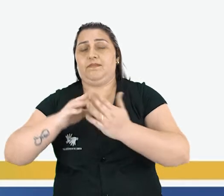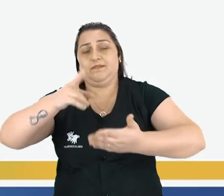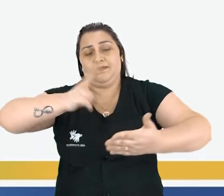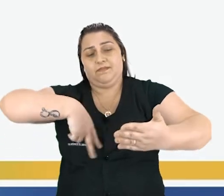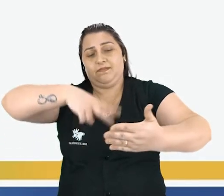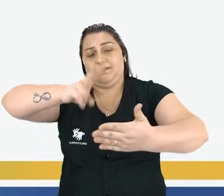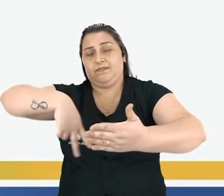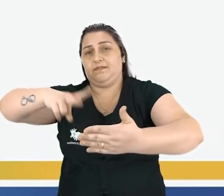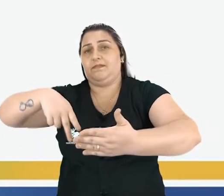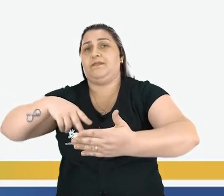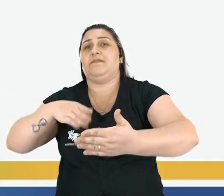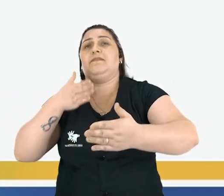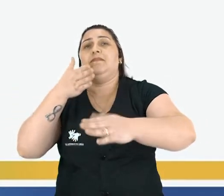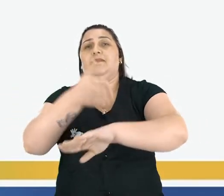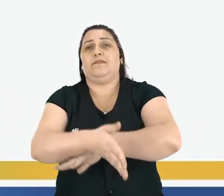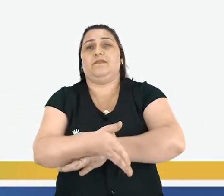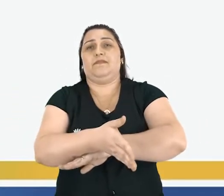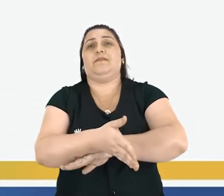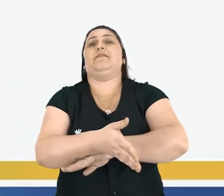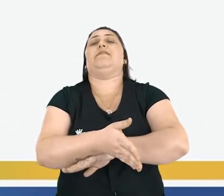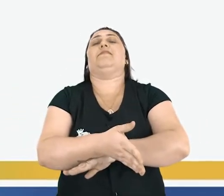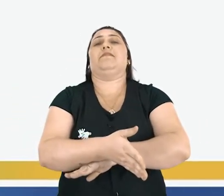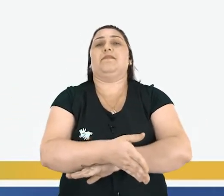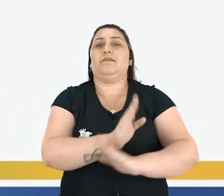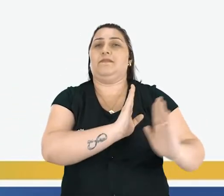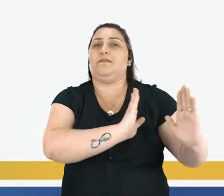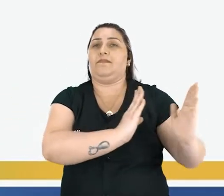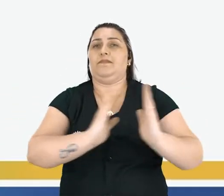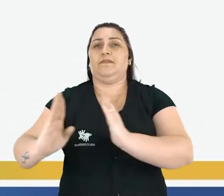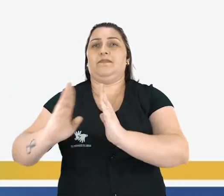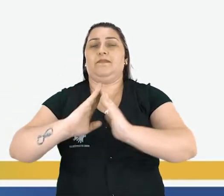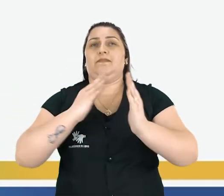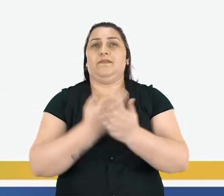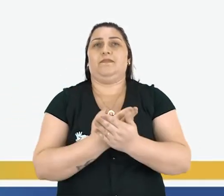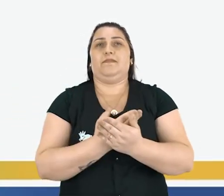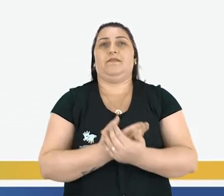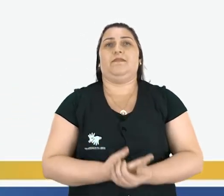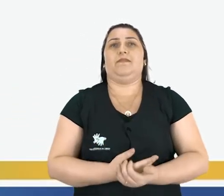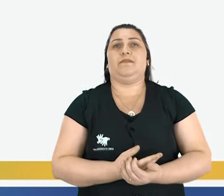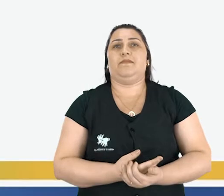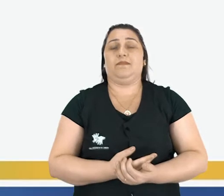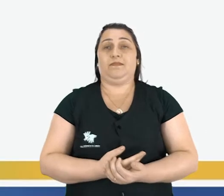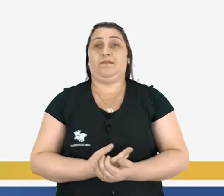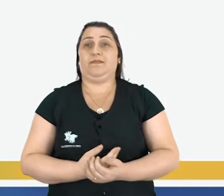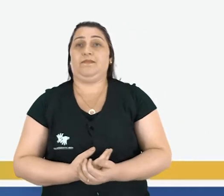para você fazer a leitura Você vai aonde você vai na biblioteca da escola